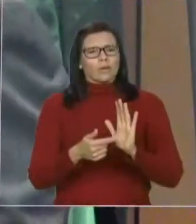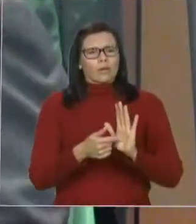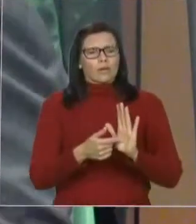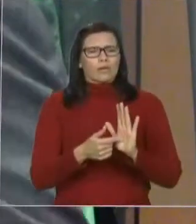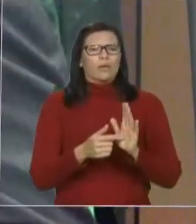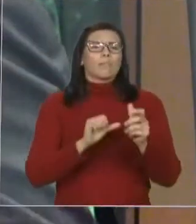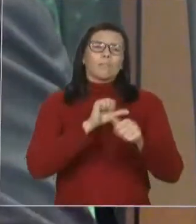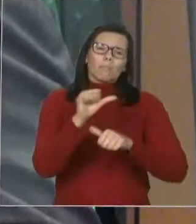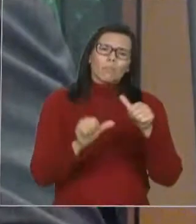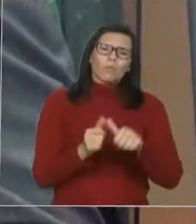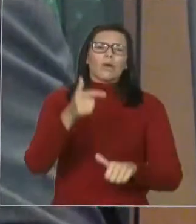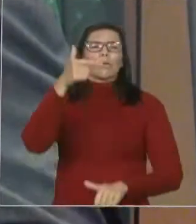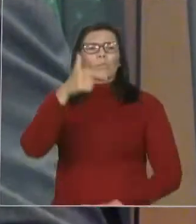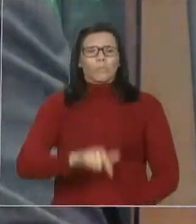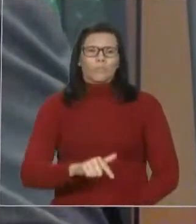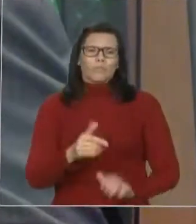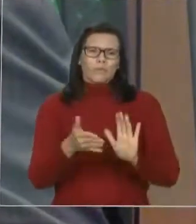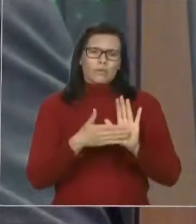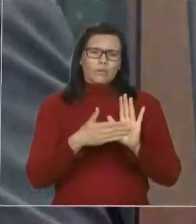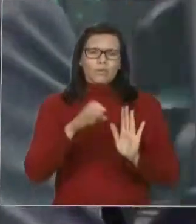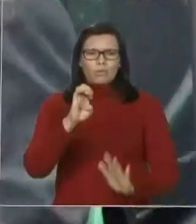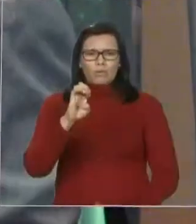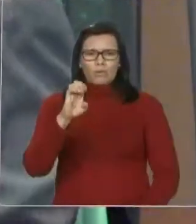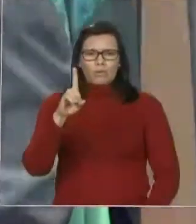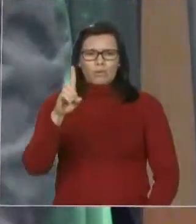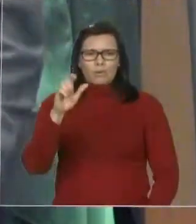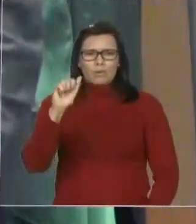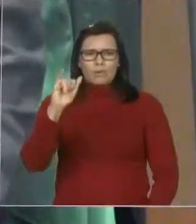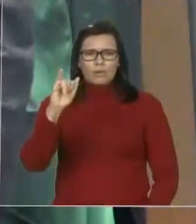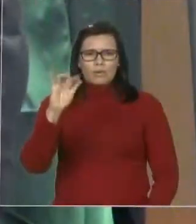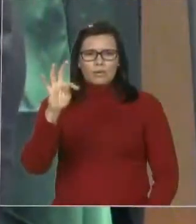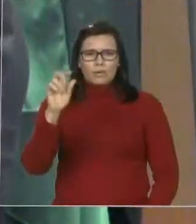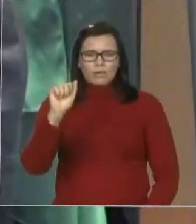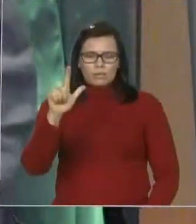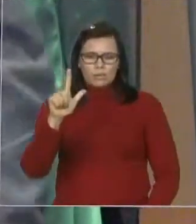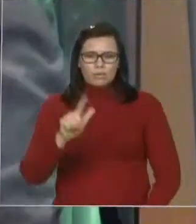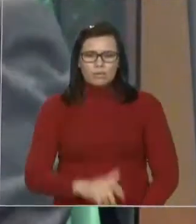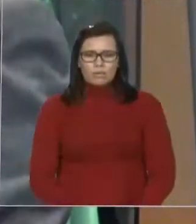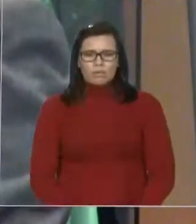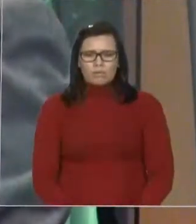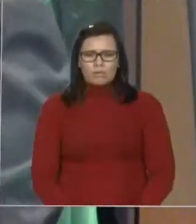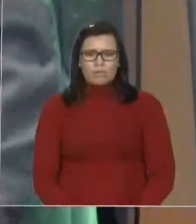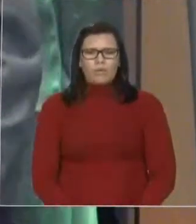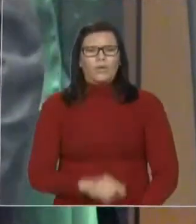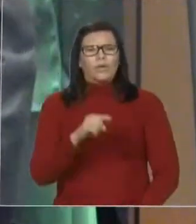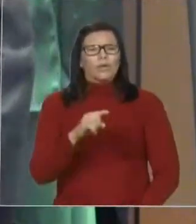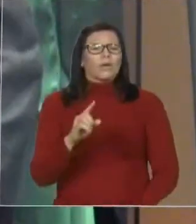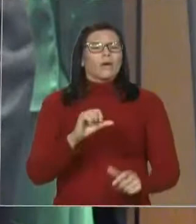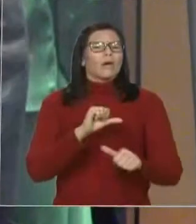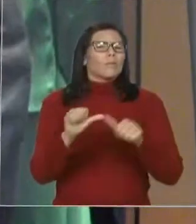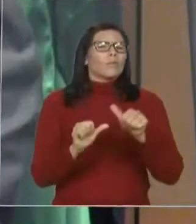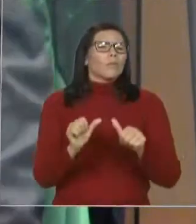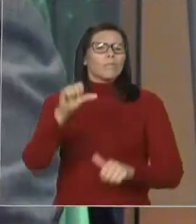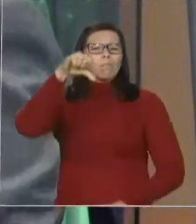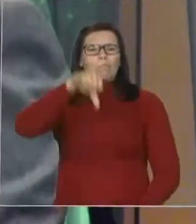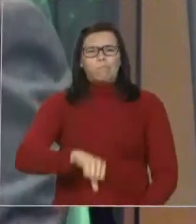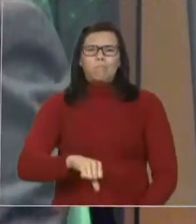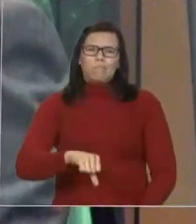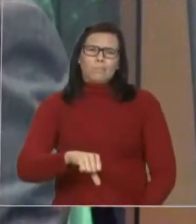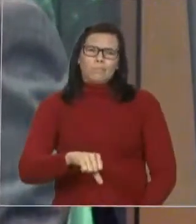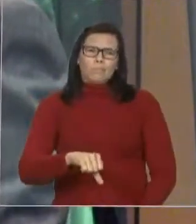corrigido. E ao ser retificado, ao ser corrigido, veio corrigido para piorar a vida dos